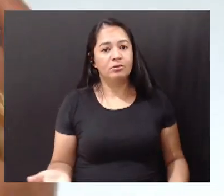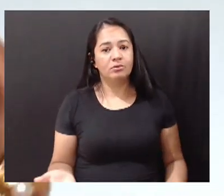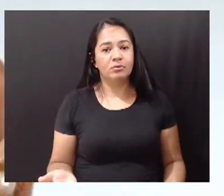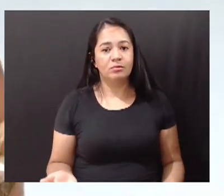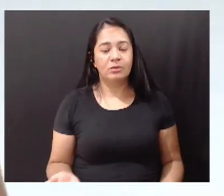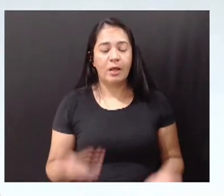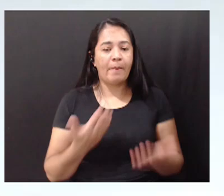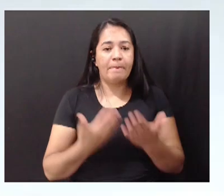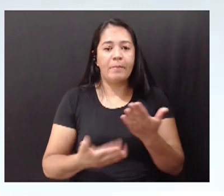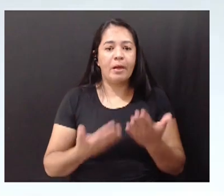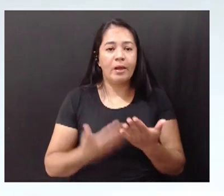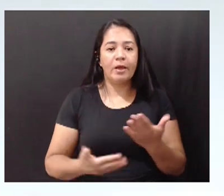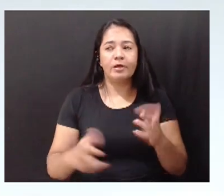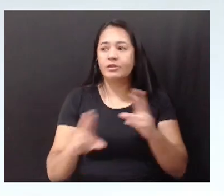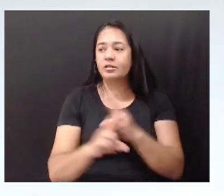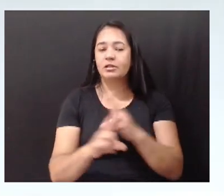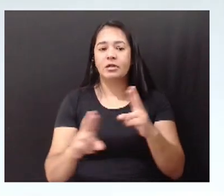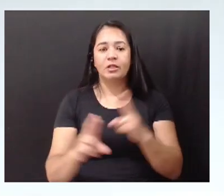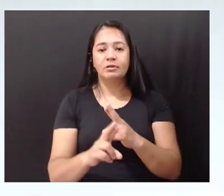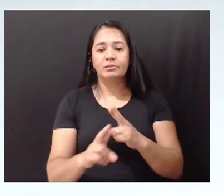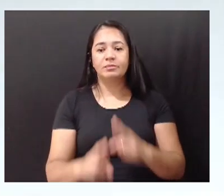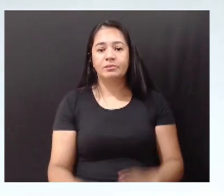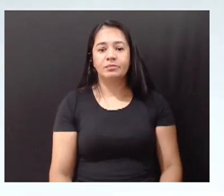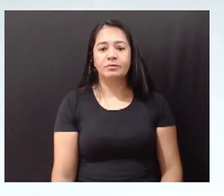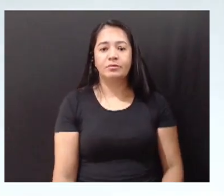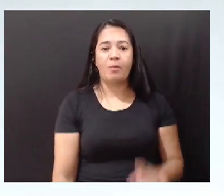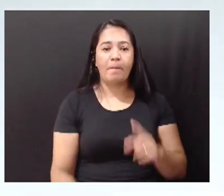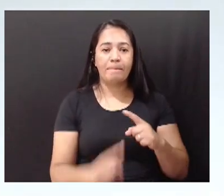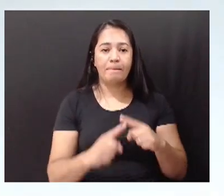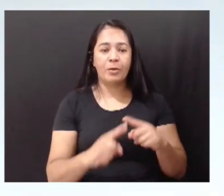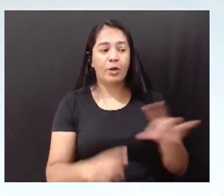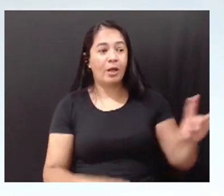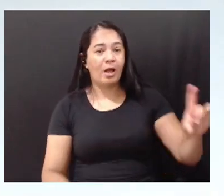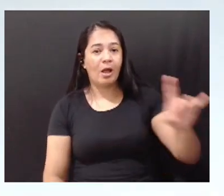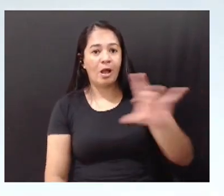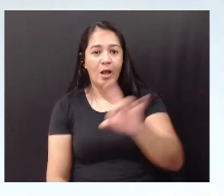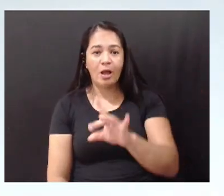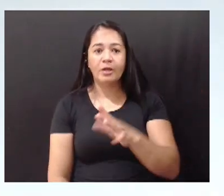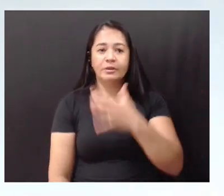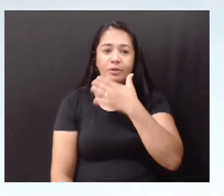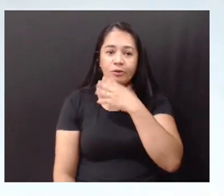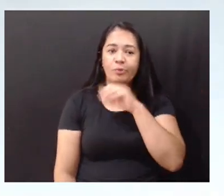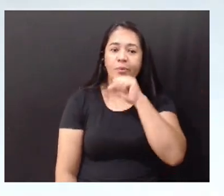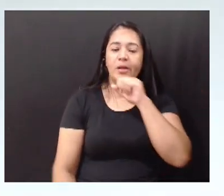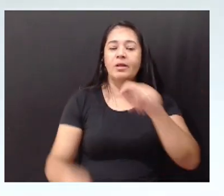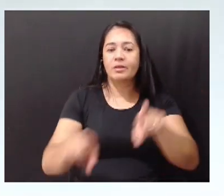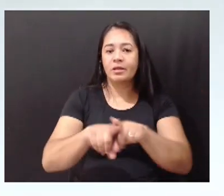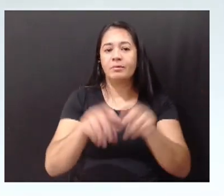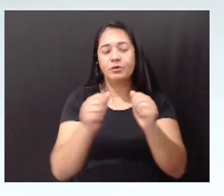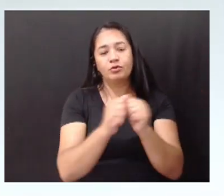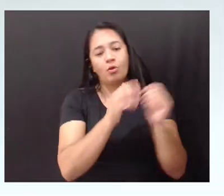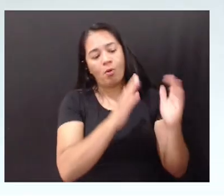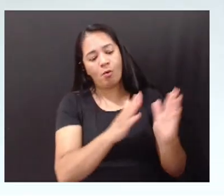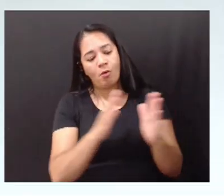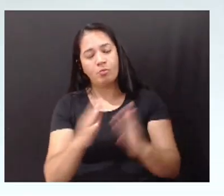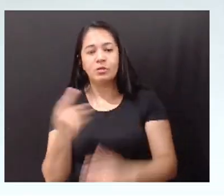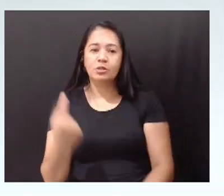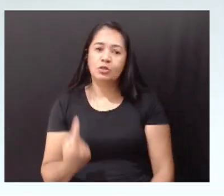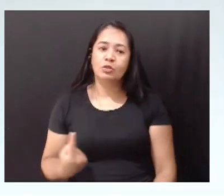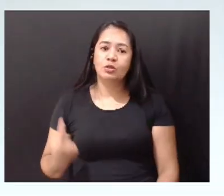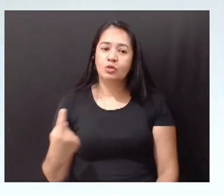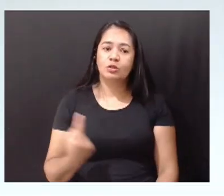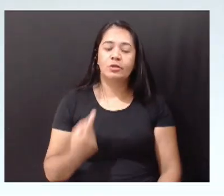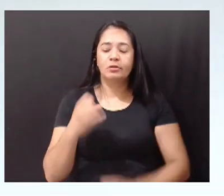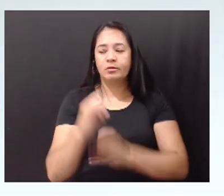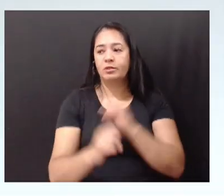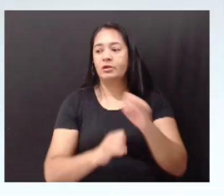essas relações afetivas, porque cada um desses pais estão também no seu processo de isolamento virtual. E aí,